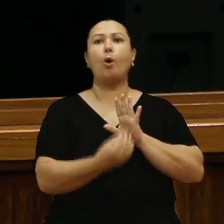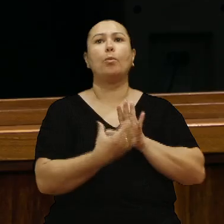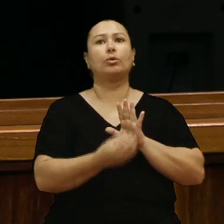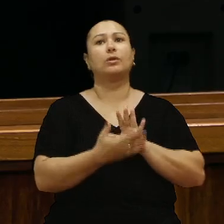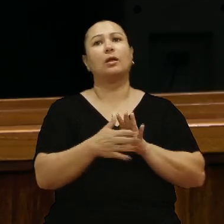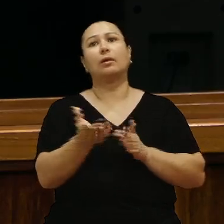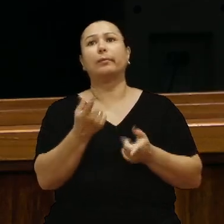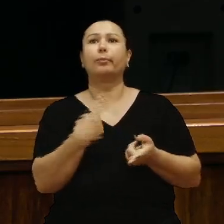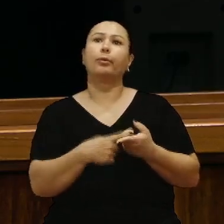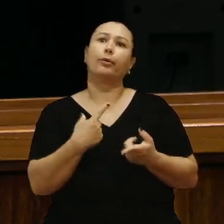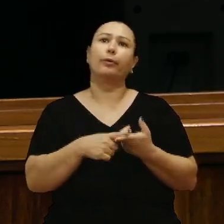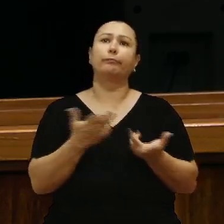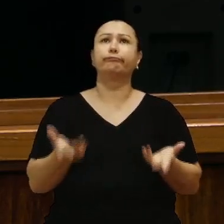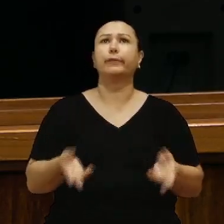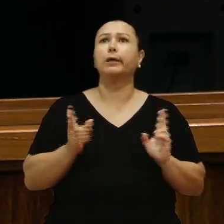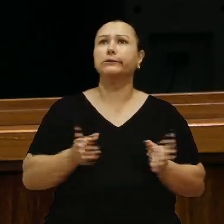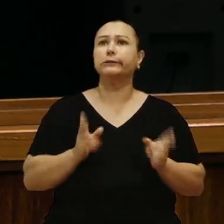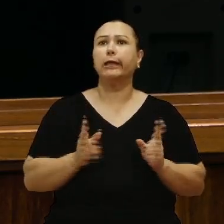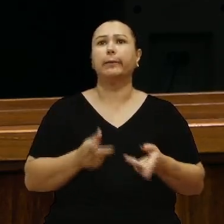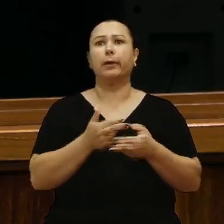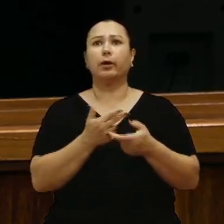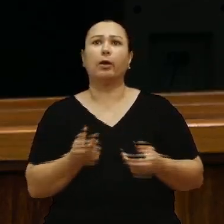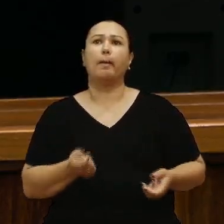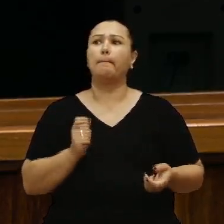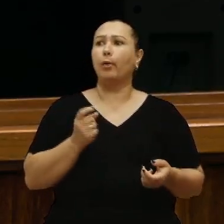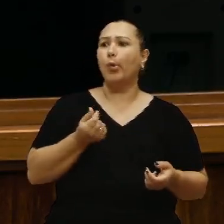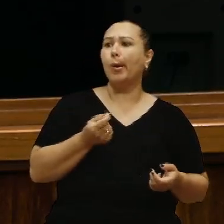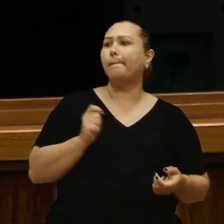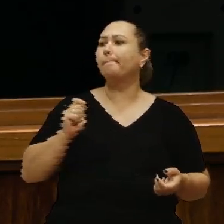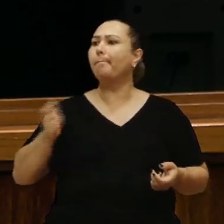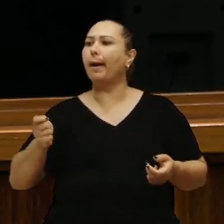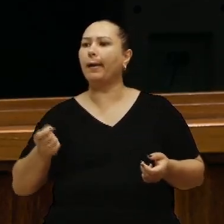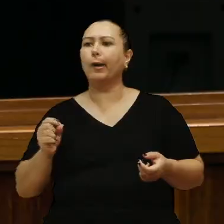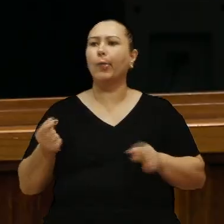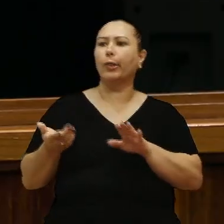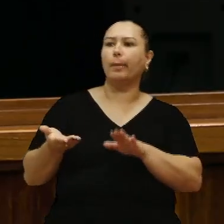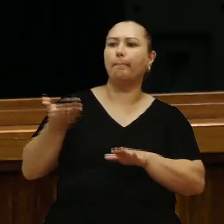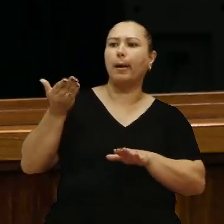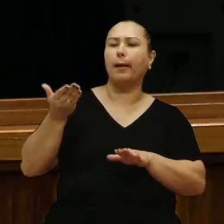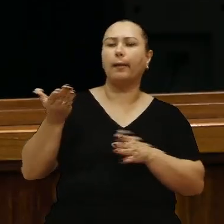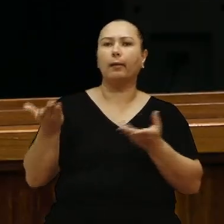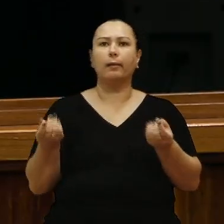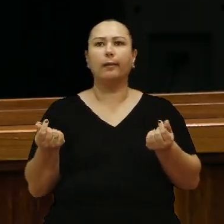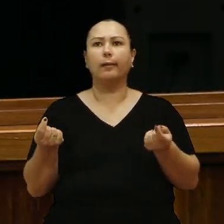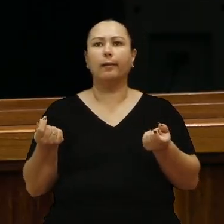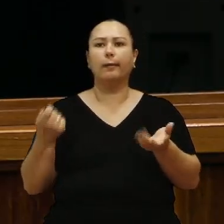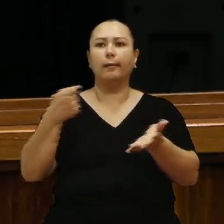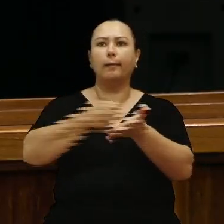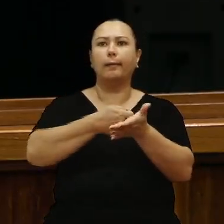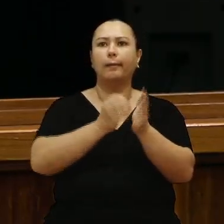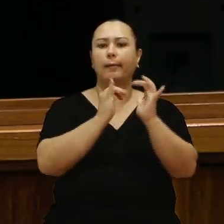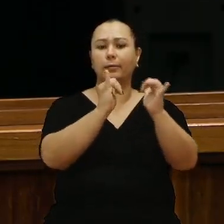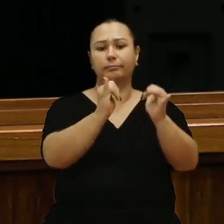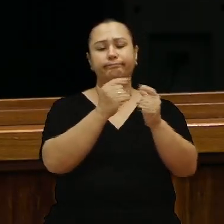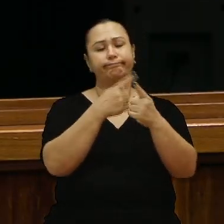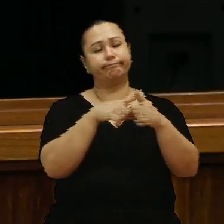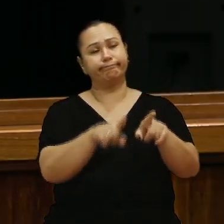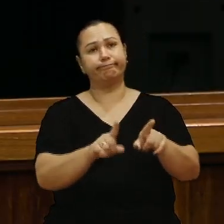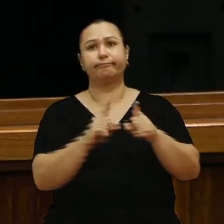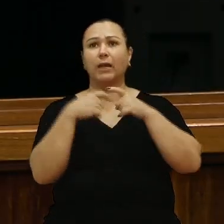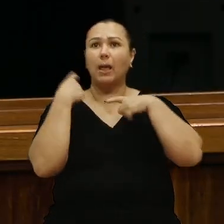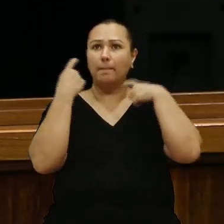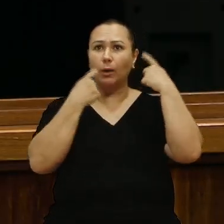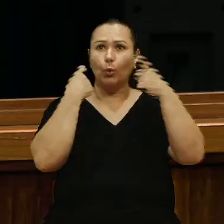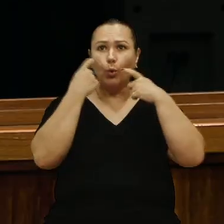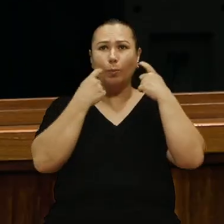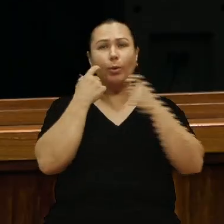ficar sempre nessa coisa, vai dar quanto de subsídio, vai aumentar quanto a passagem. Só que me preocupou, e